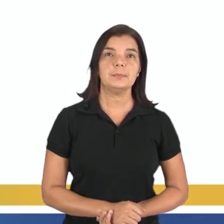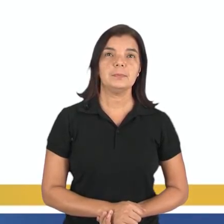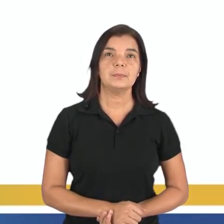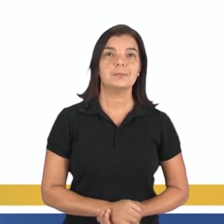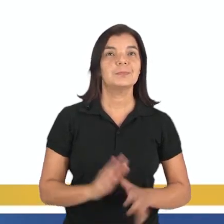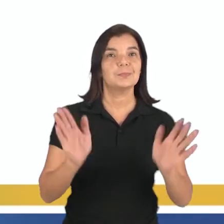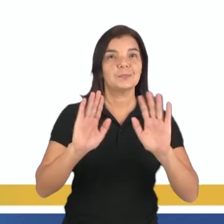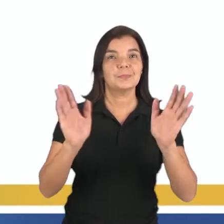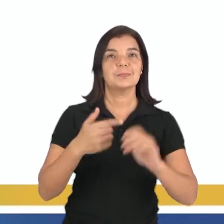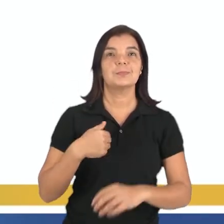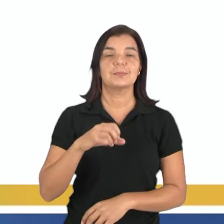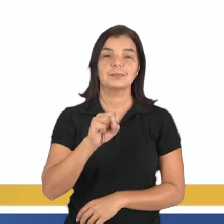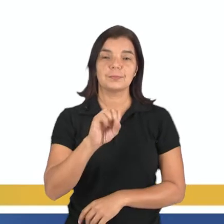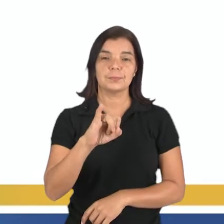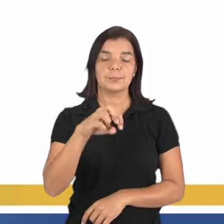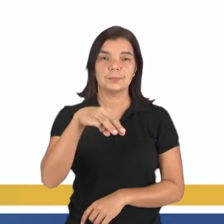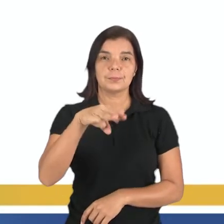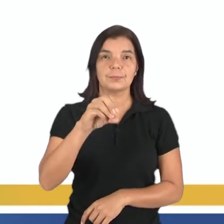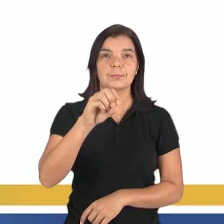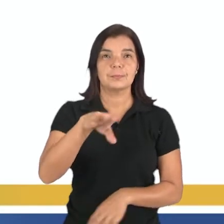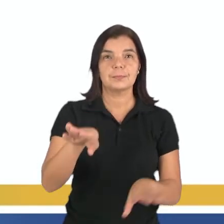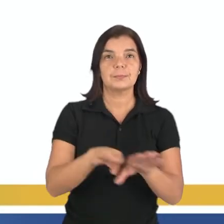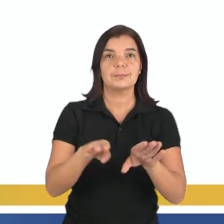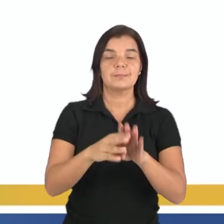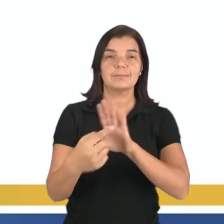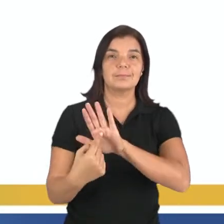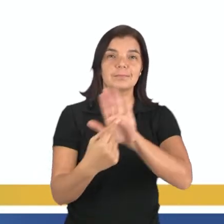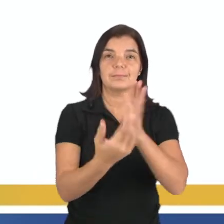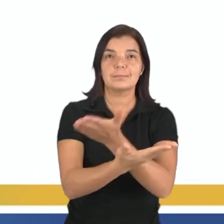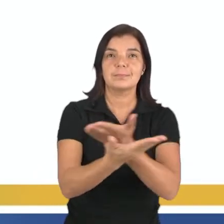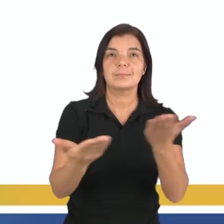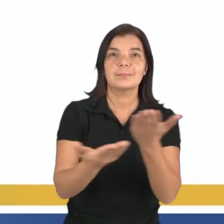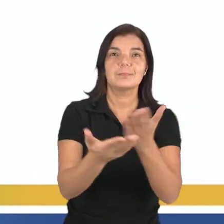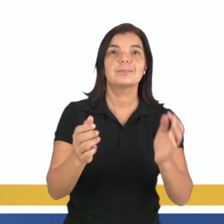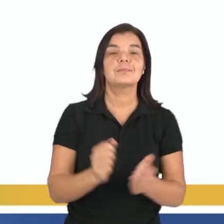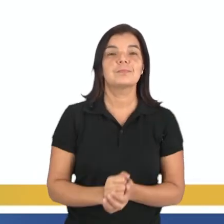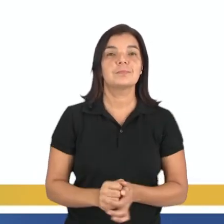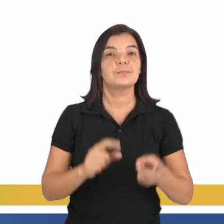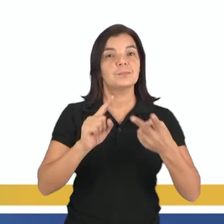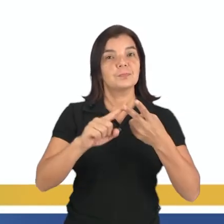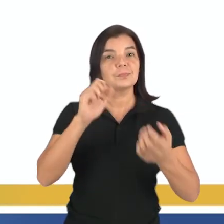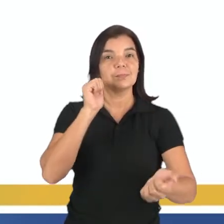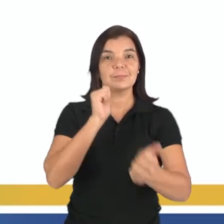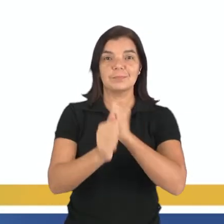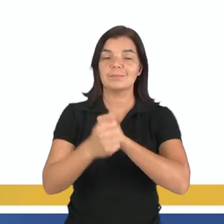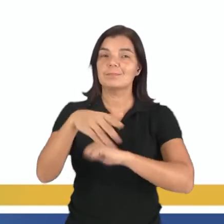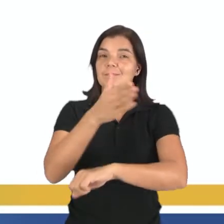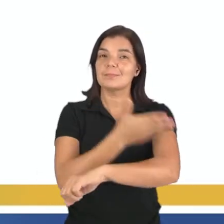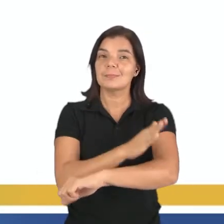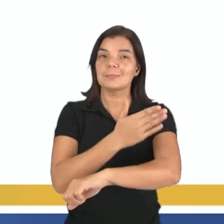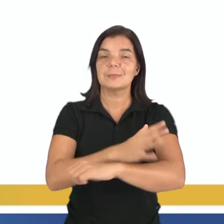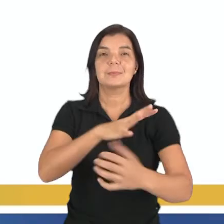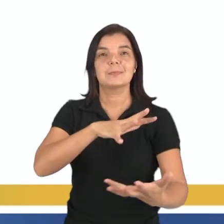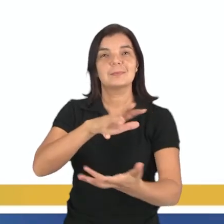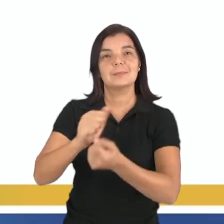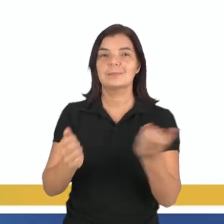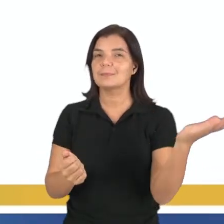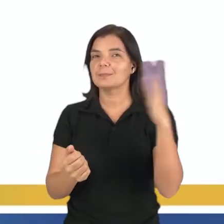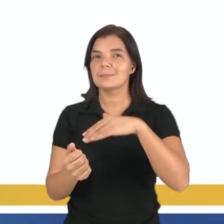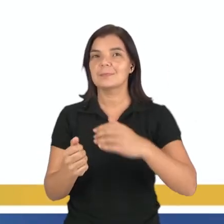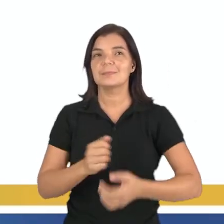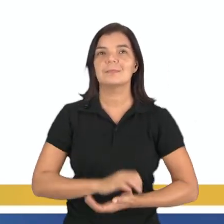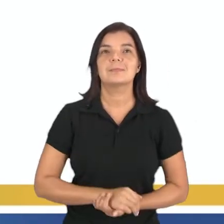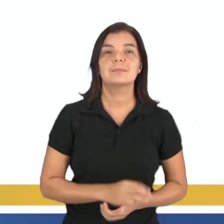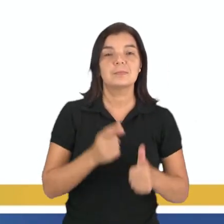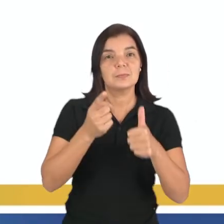Fala galera, me chamo Simone Santos, estou aqui para apresentar para vocês o segundo esporte mais praticado no mundo. Vem com a gente!